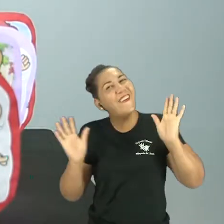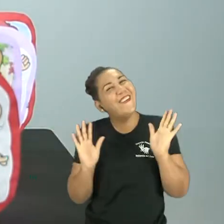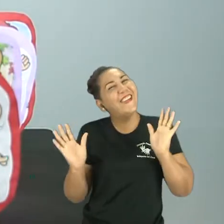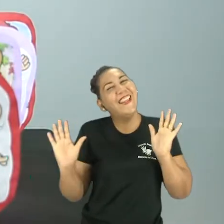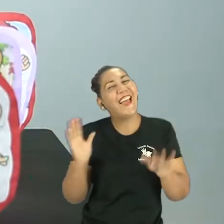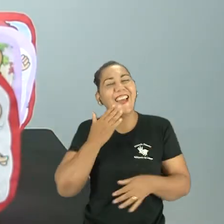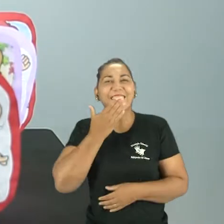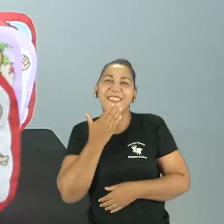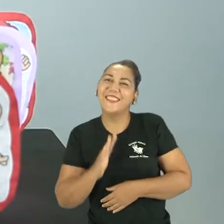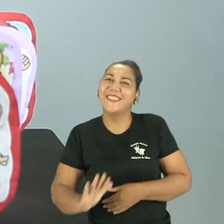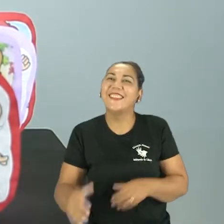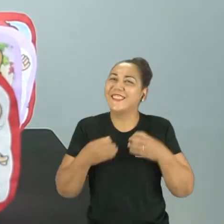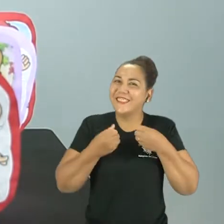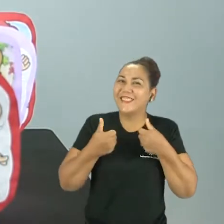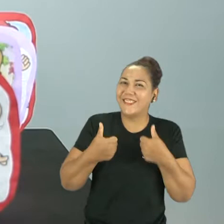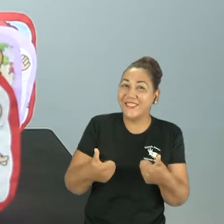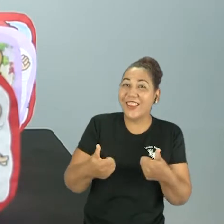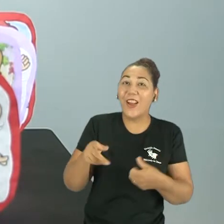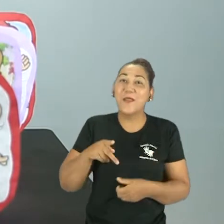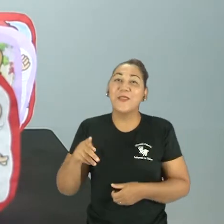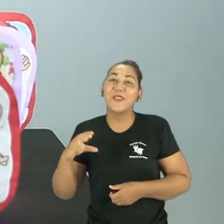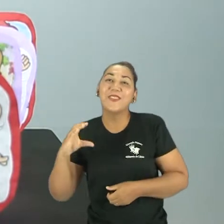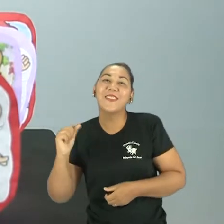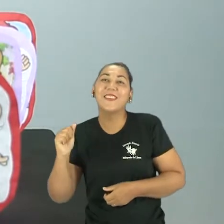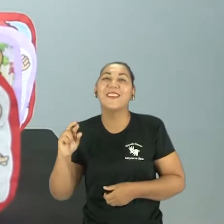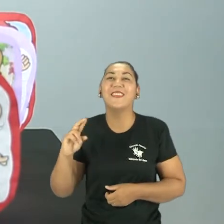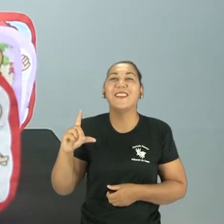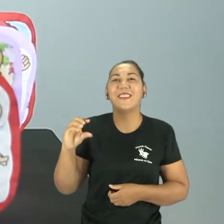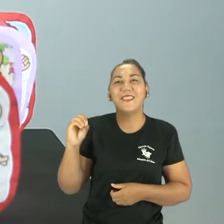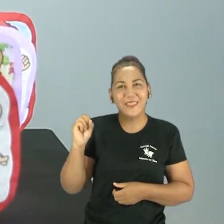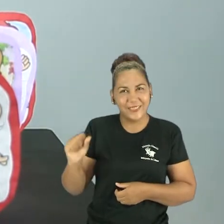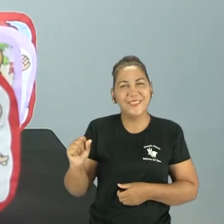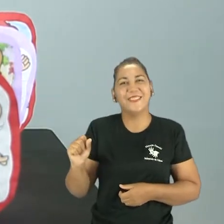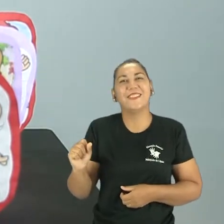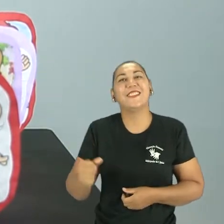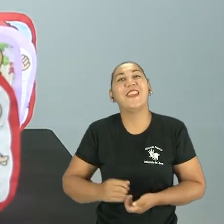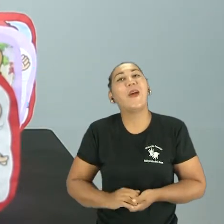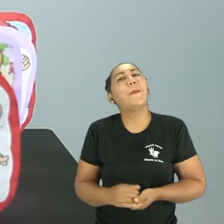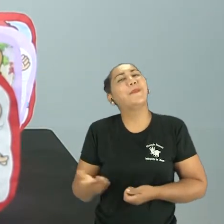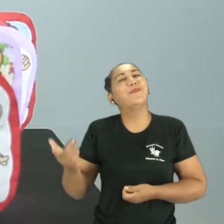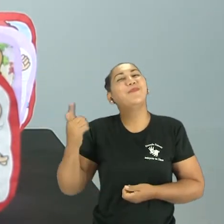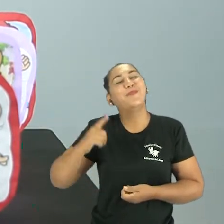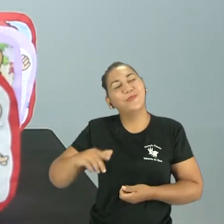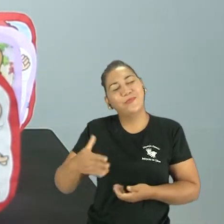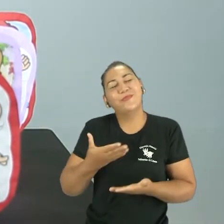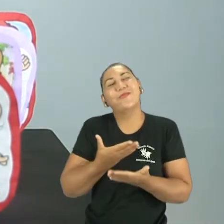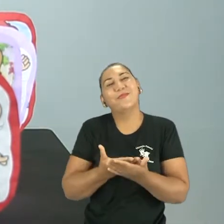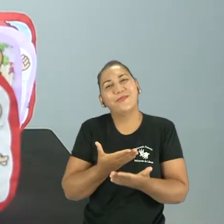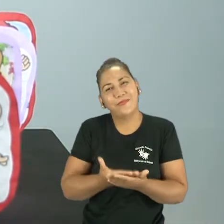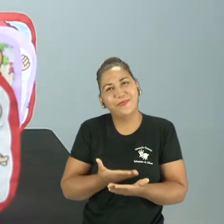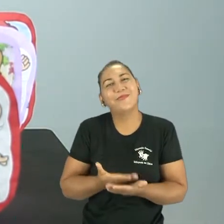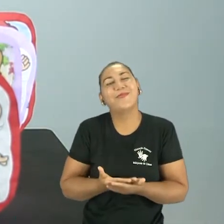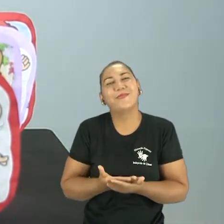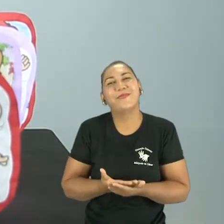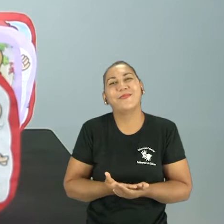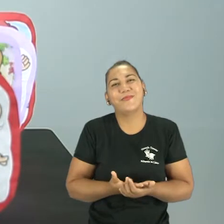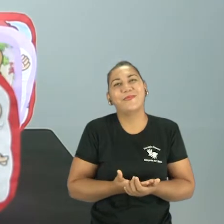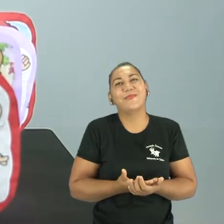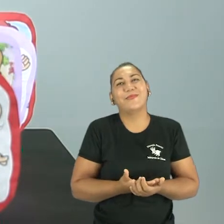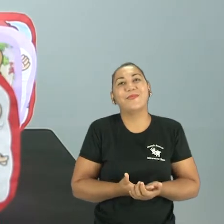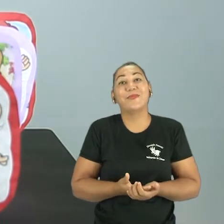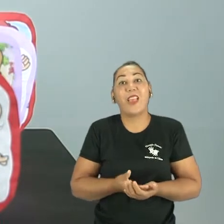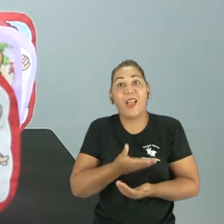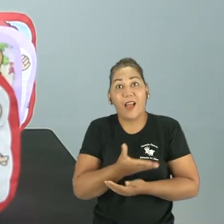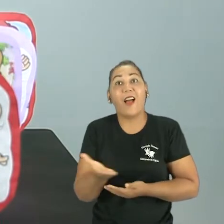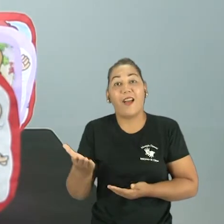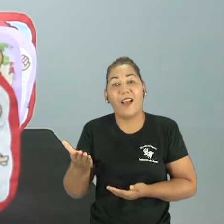Olá, crianças! Tudo bem? Eu sou o professor Carlos Lima e estou aqui com vocês novamente para mais uma aula. Vocês